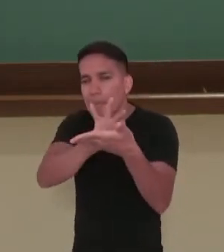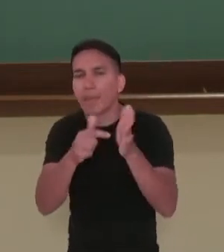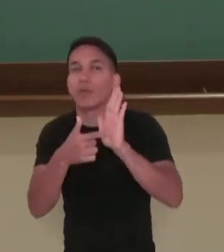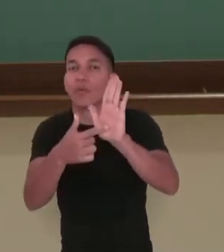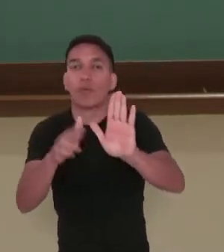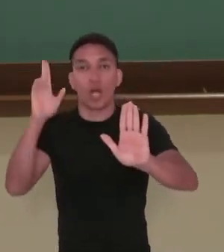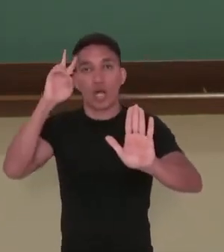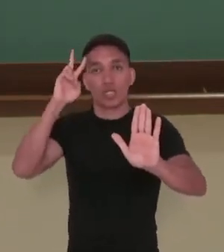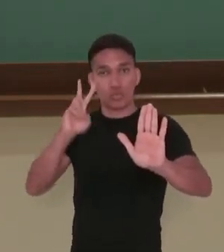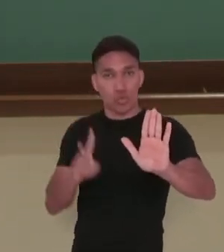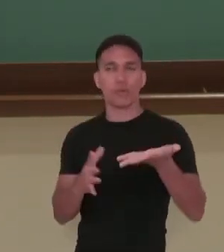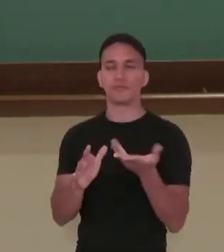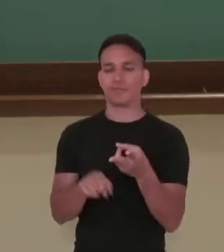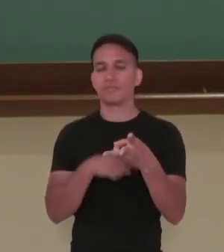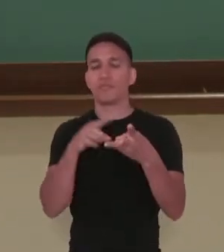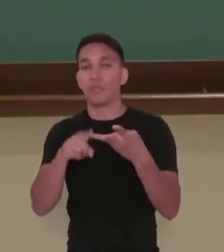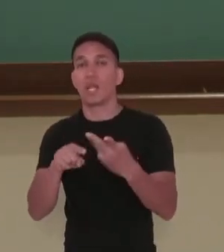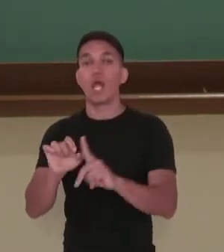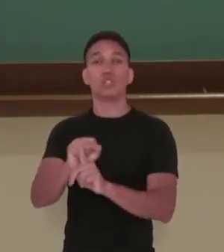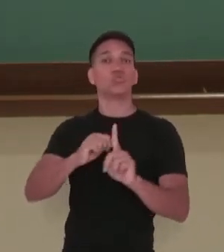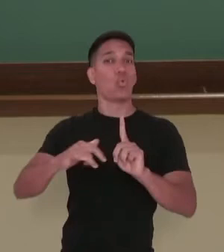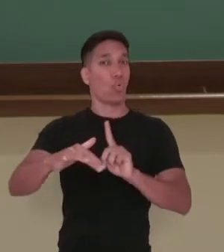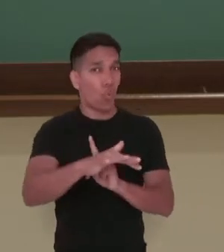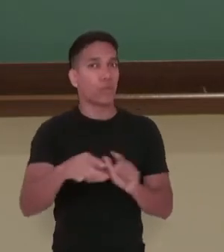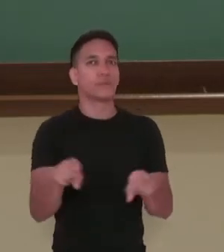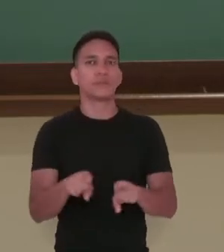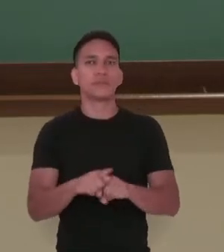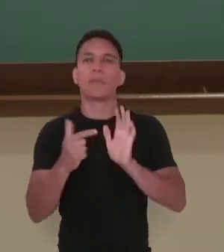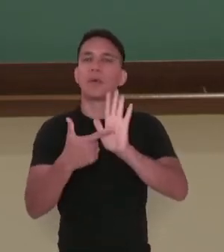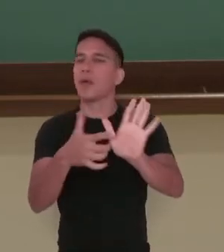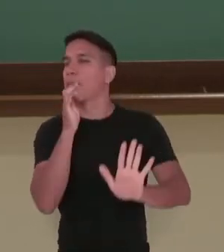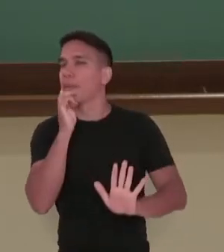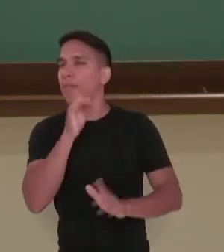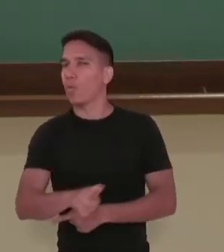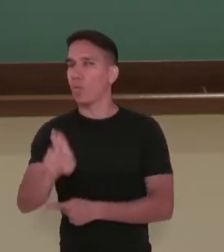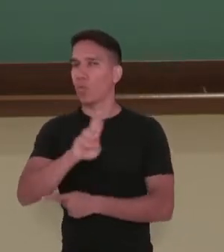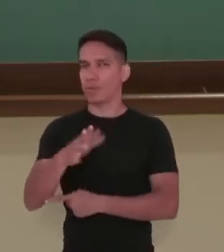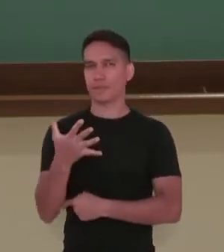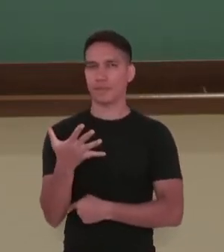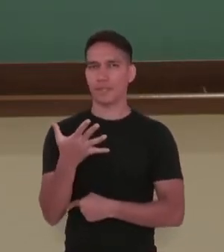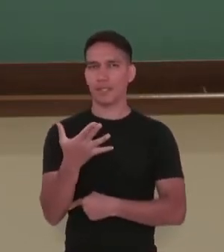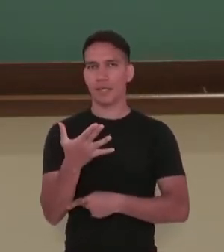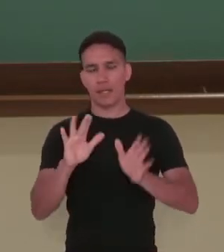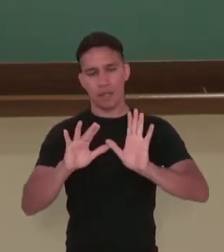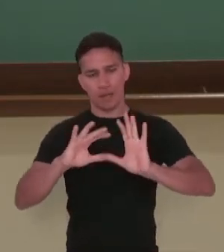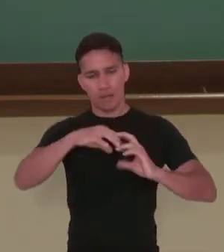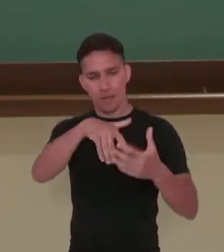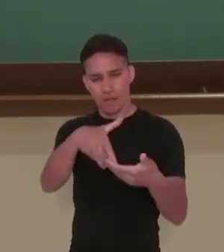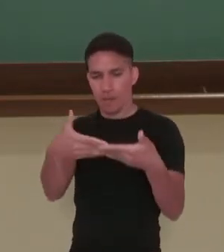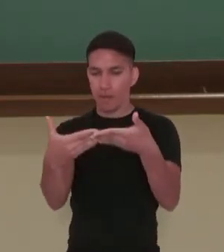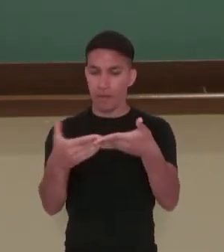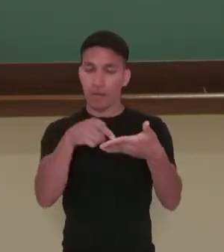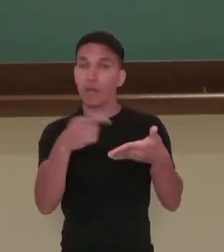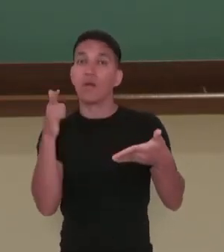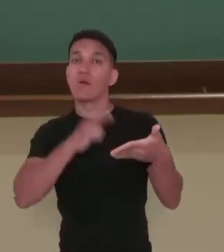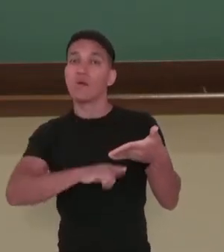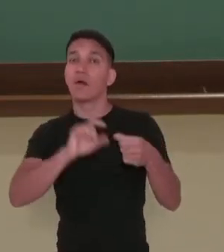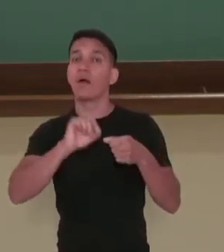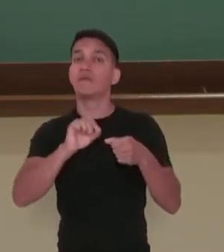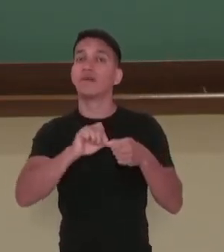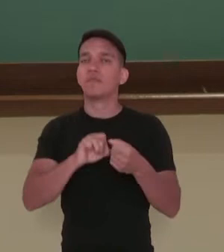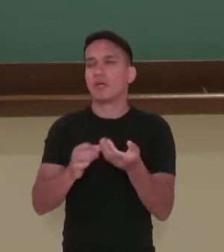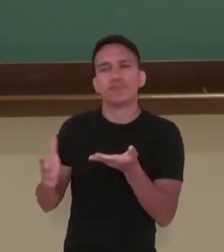A sociologia, ela é utilizada, por exemplo, a cartografia para você fazer aí